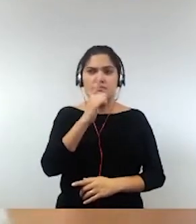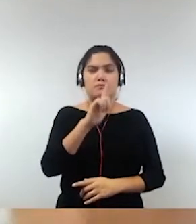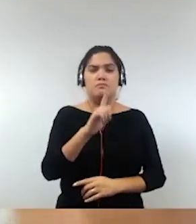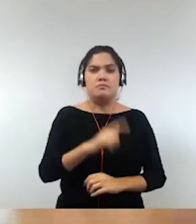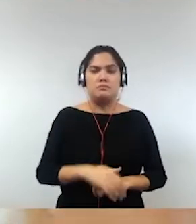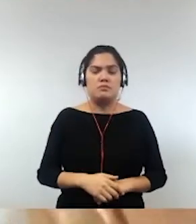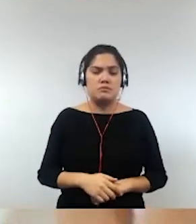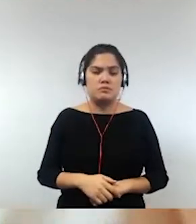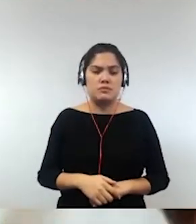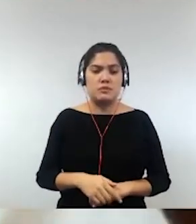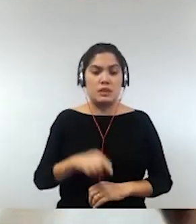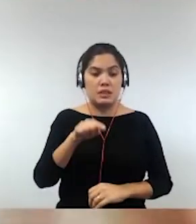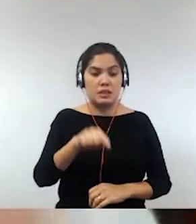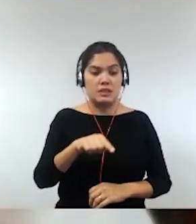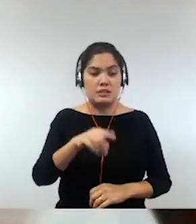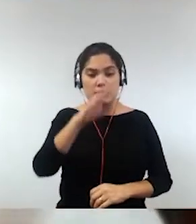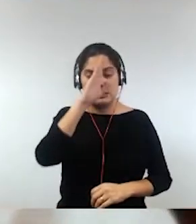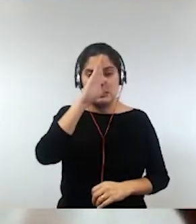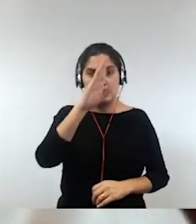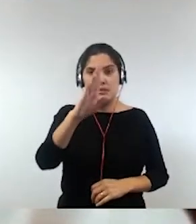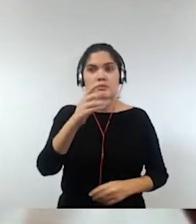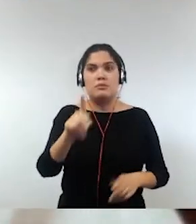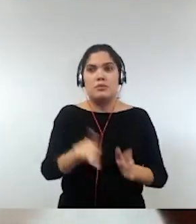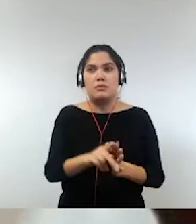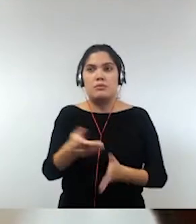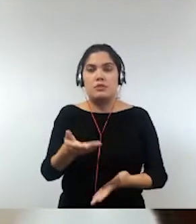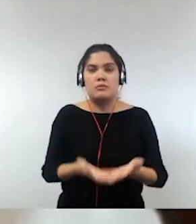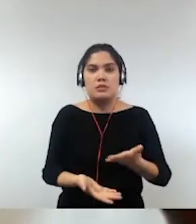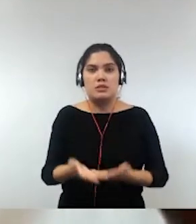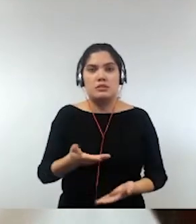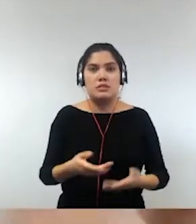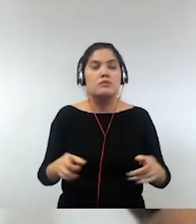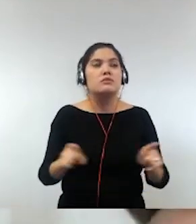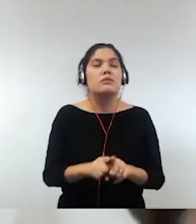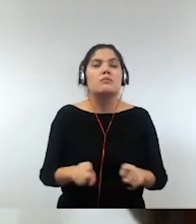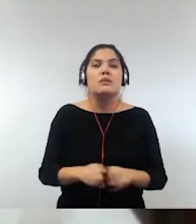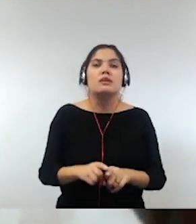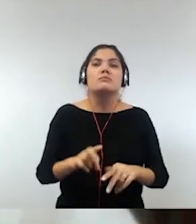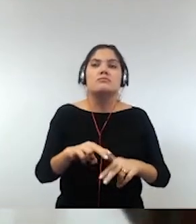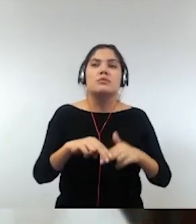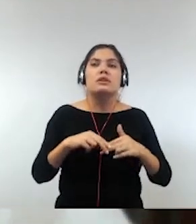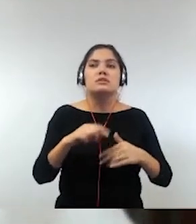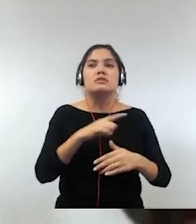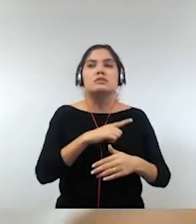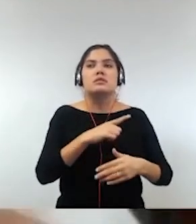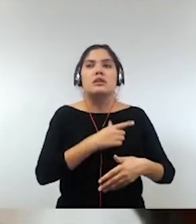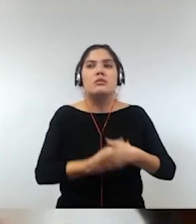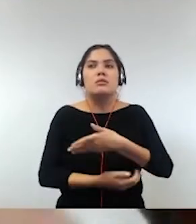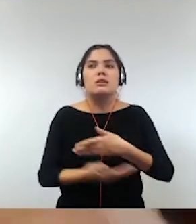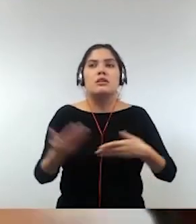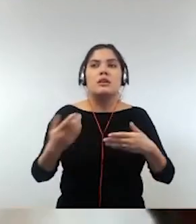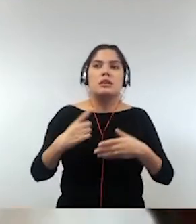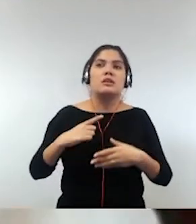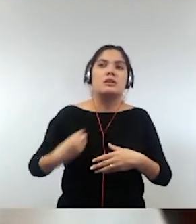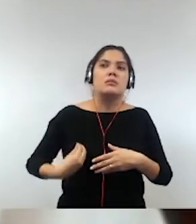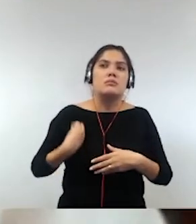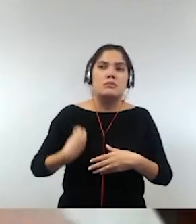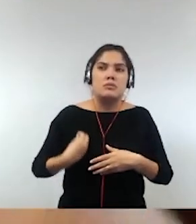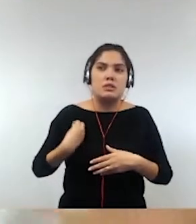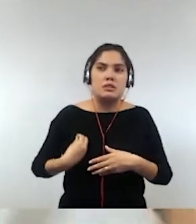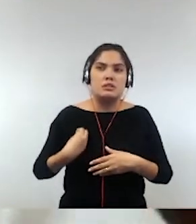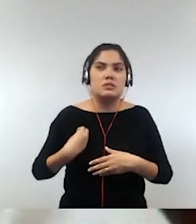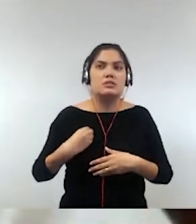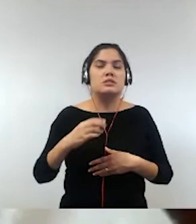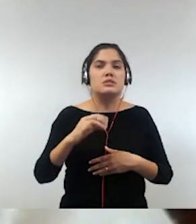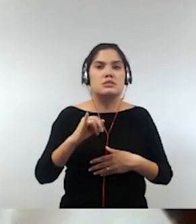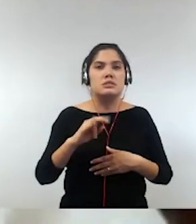grande viés da mediação. Pode ser também através de uma conciliação muito presente em causas cíveis